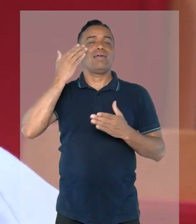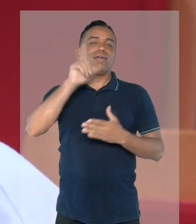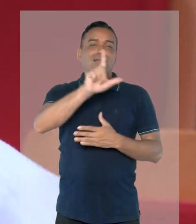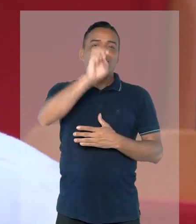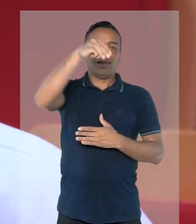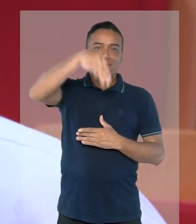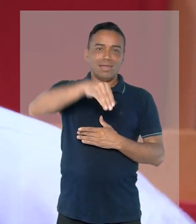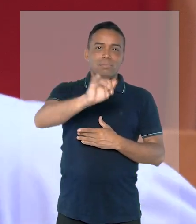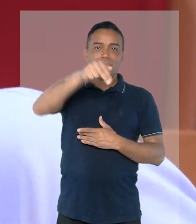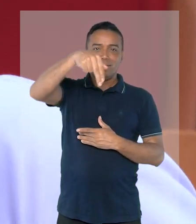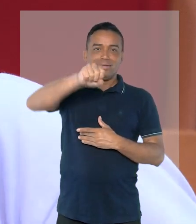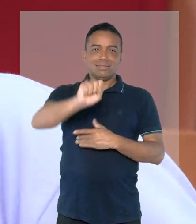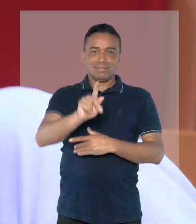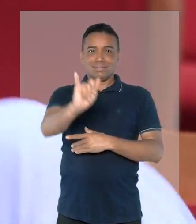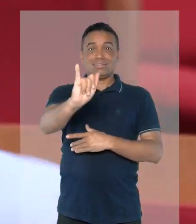através do seu trabalho, né?